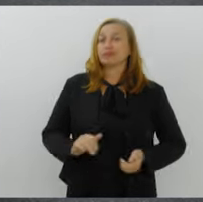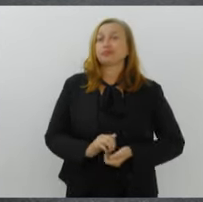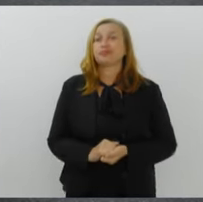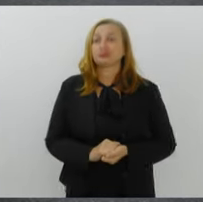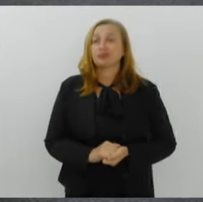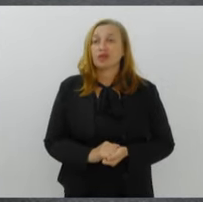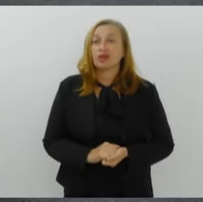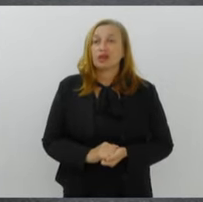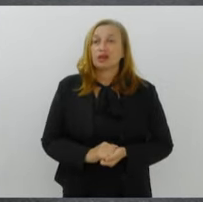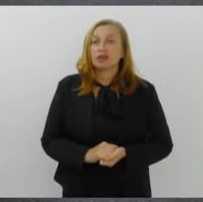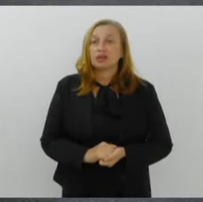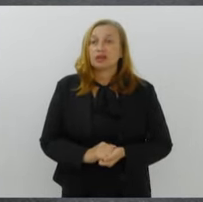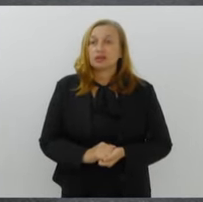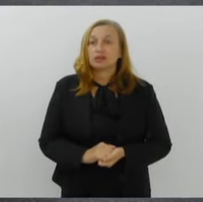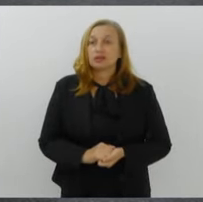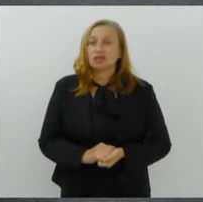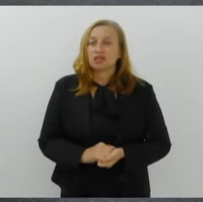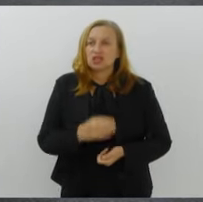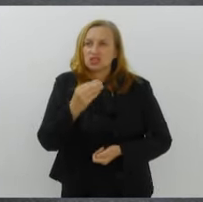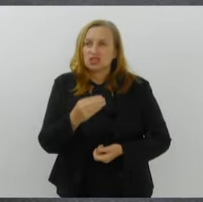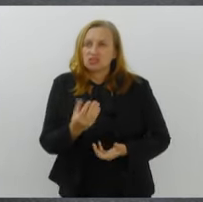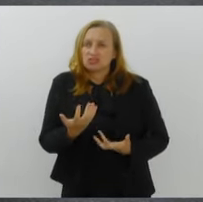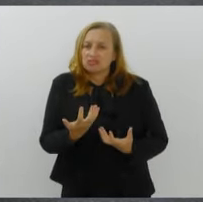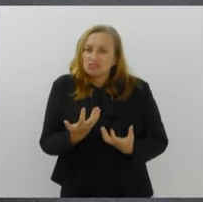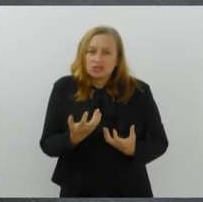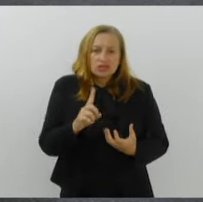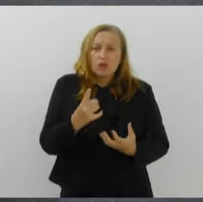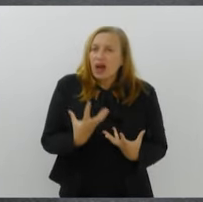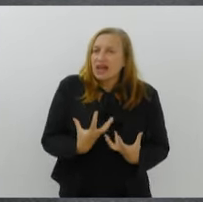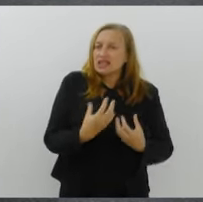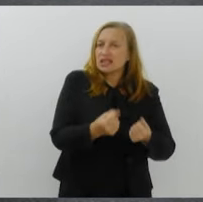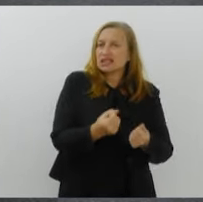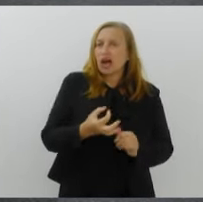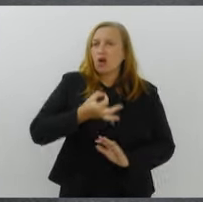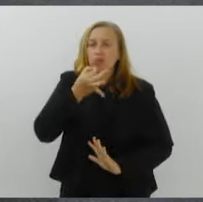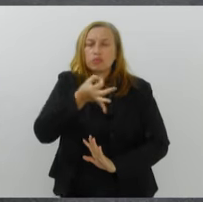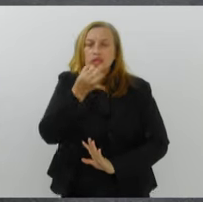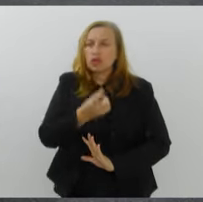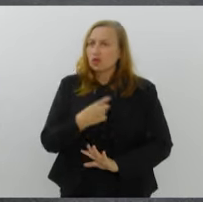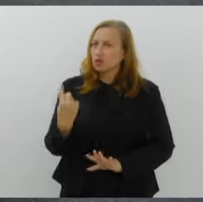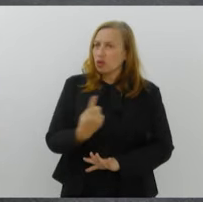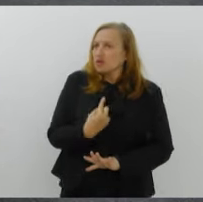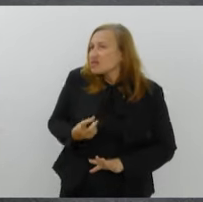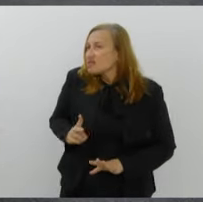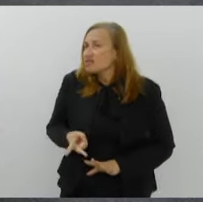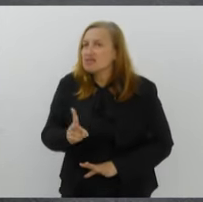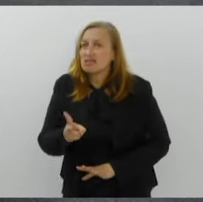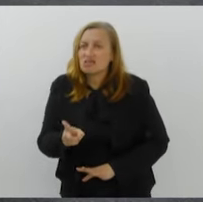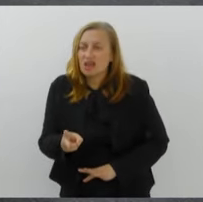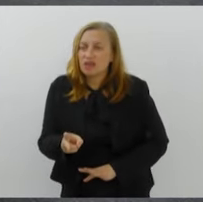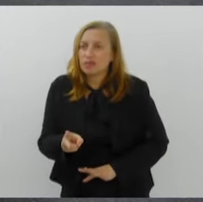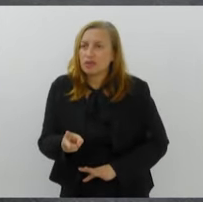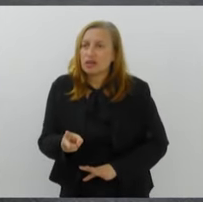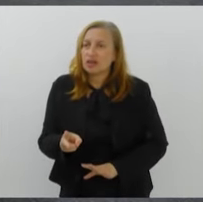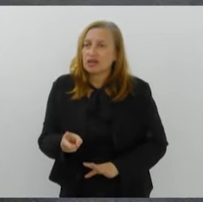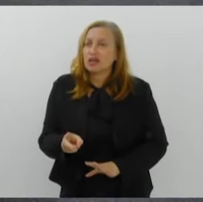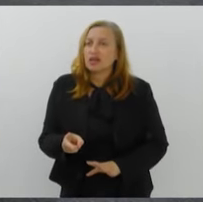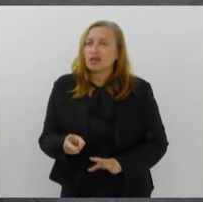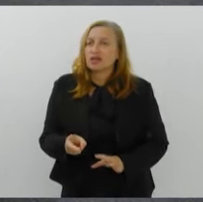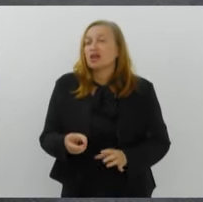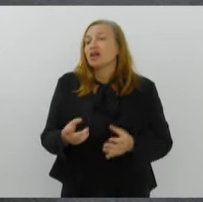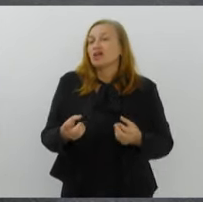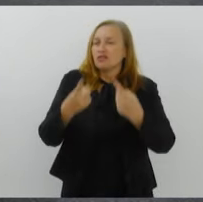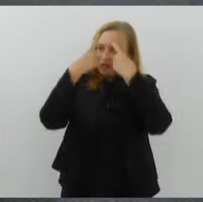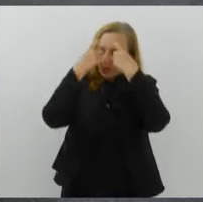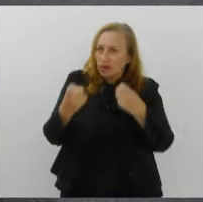de discordar da nossa política, de divergir dos mandatos, sempre recai na violência de gênero, na